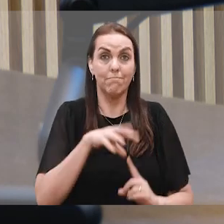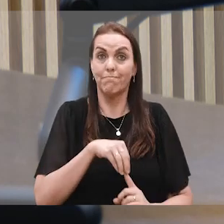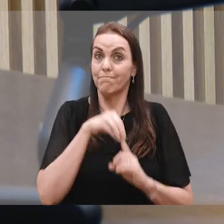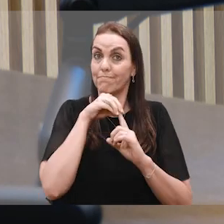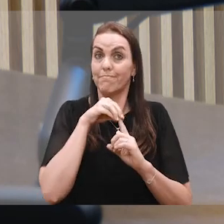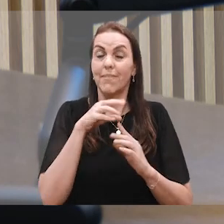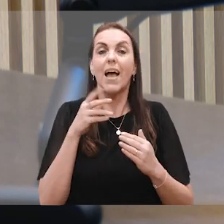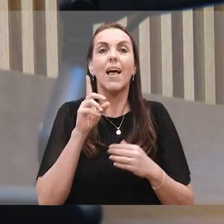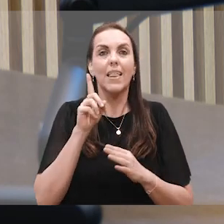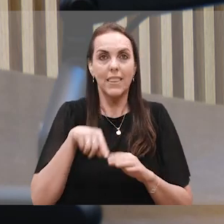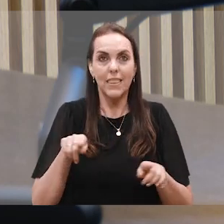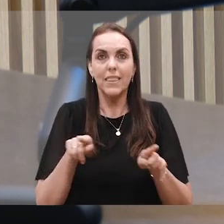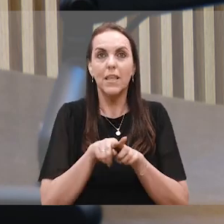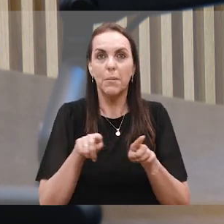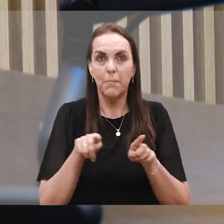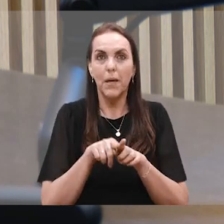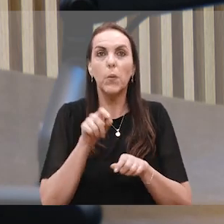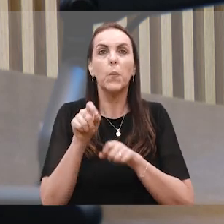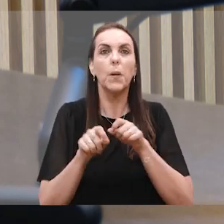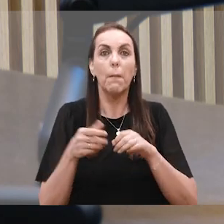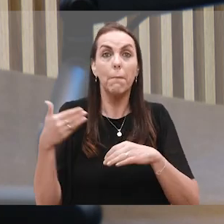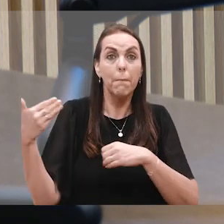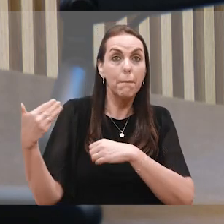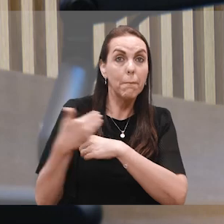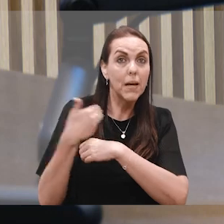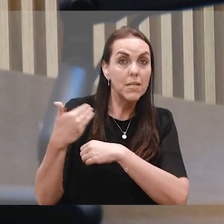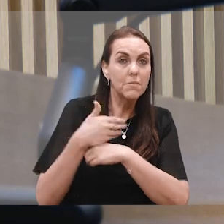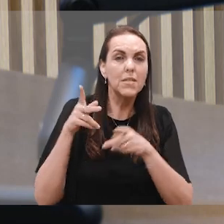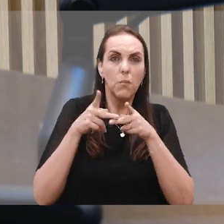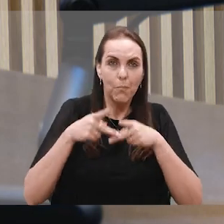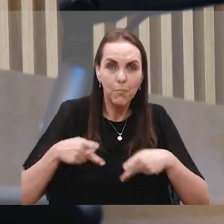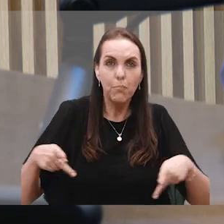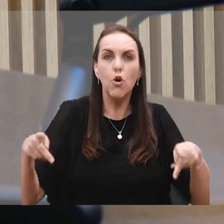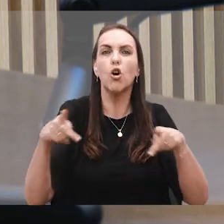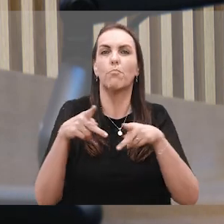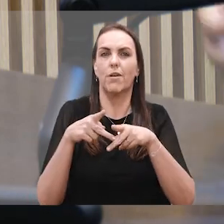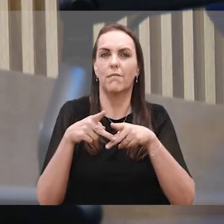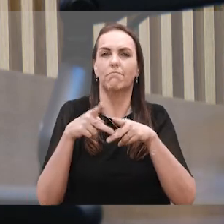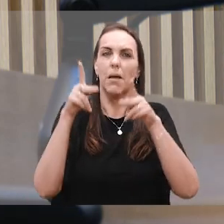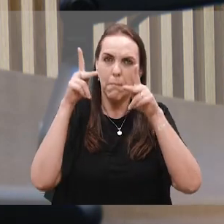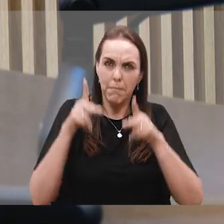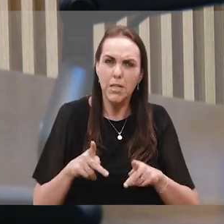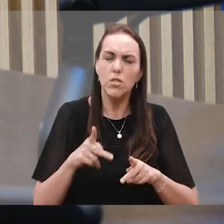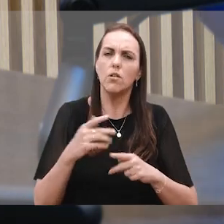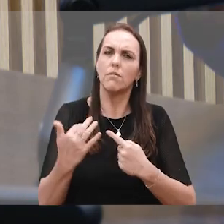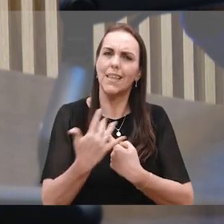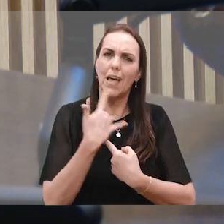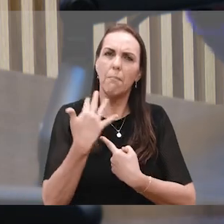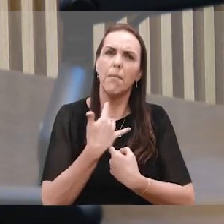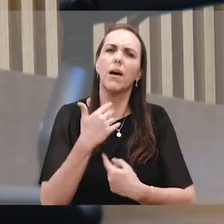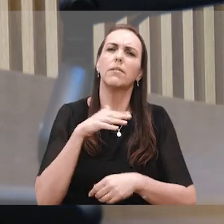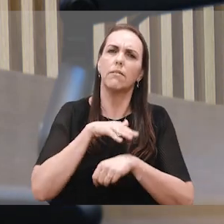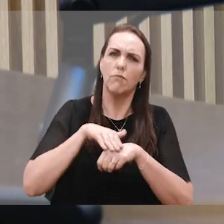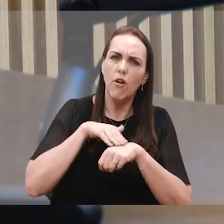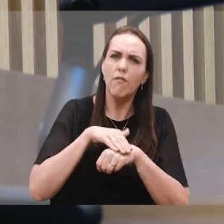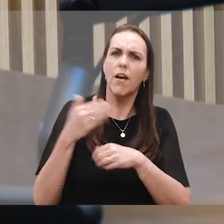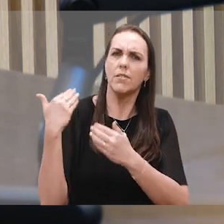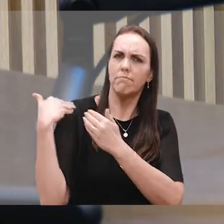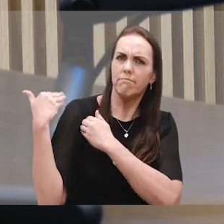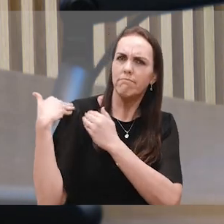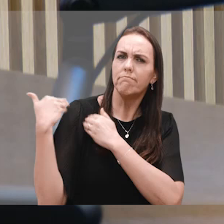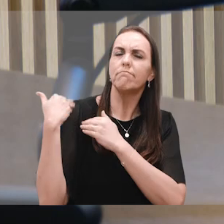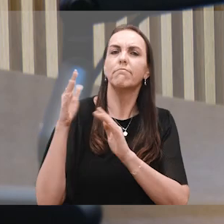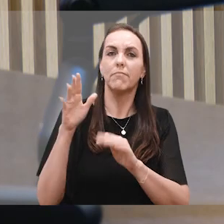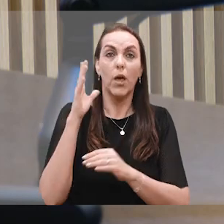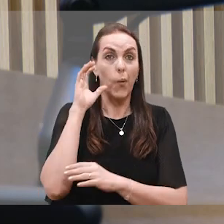minhas prioridades, não deu para falar aqui, mas é a participação popular, as pessoas falando, me procurando e